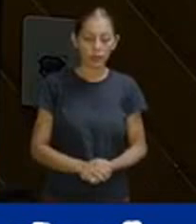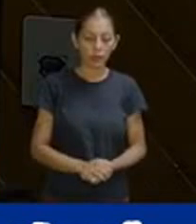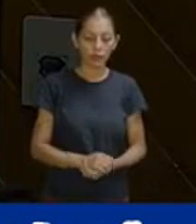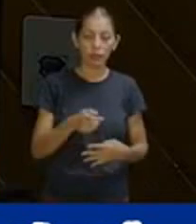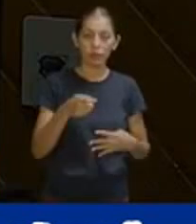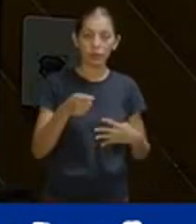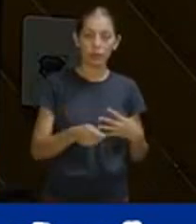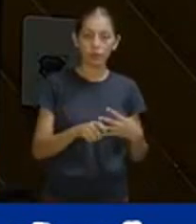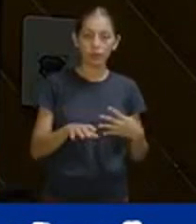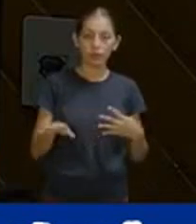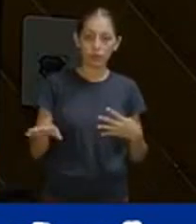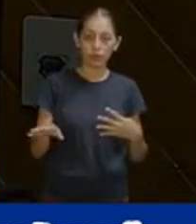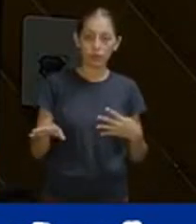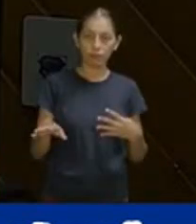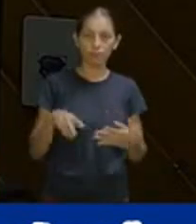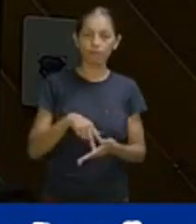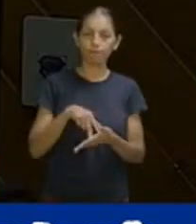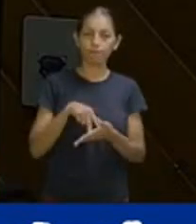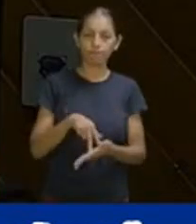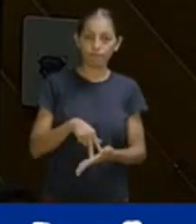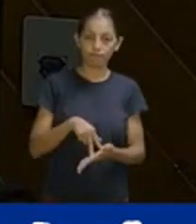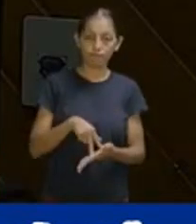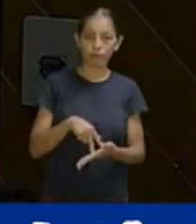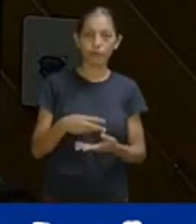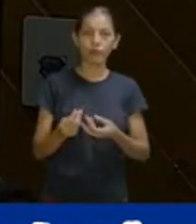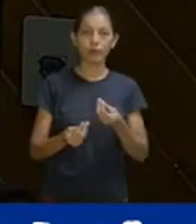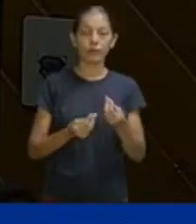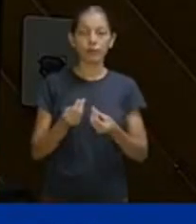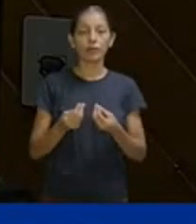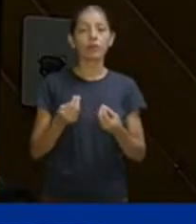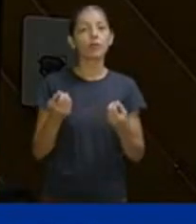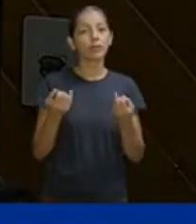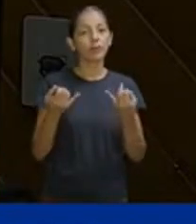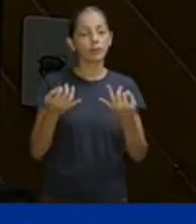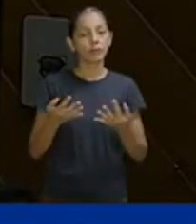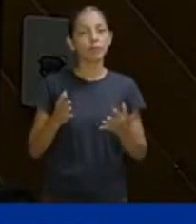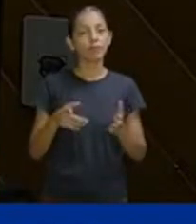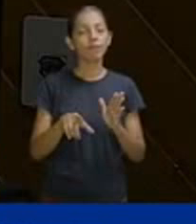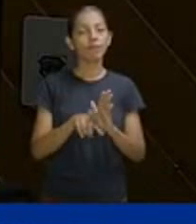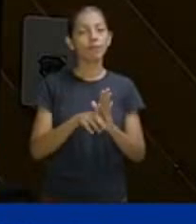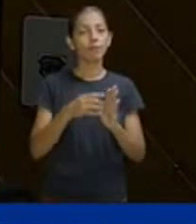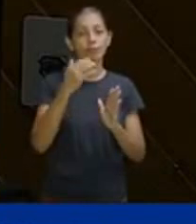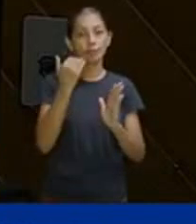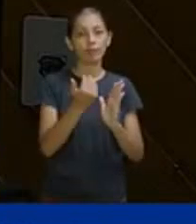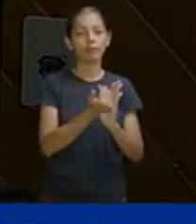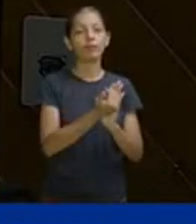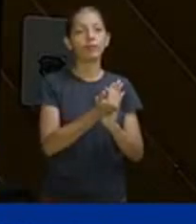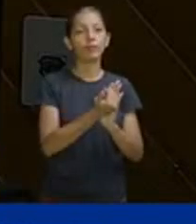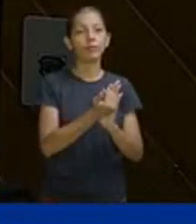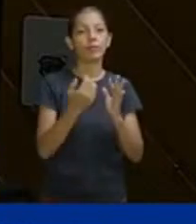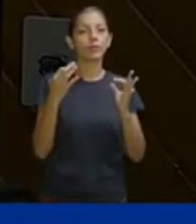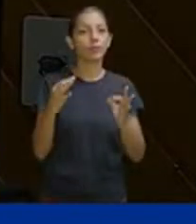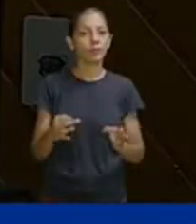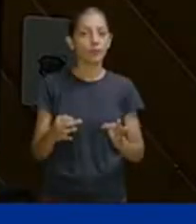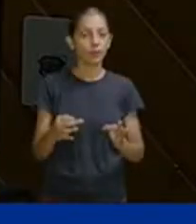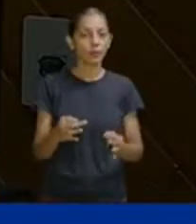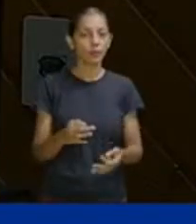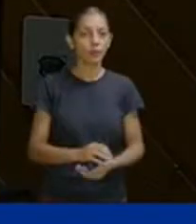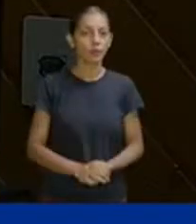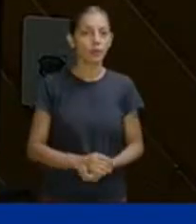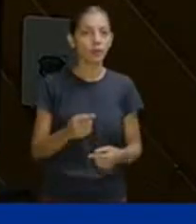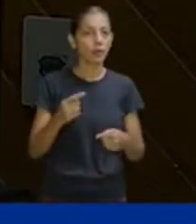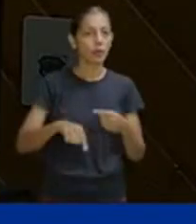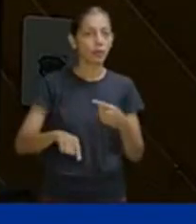Tribunal Superior Eleitoral é firme no sentido de que a rediscussão do mérito não se insere no âmbito do cabimento deste recurso,